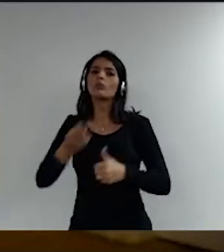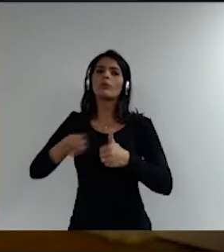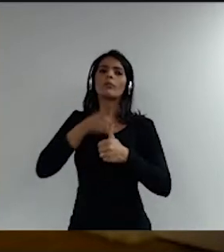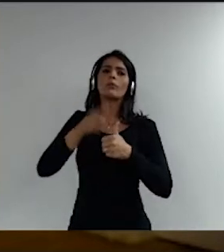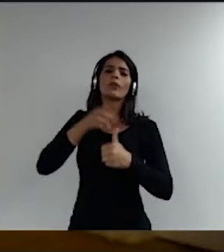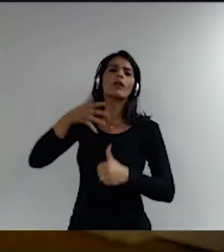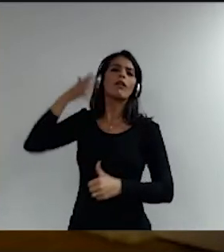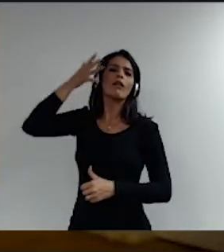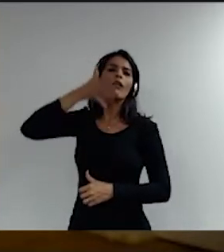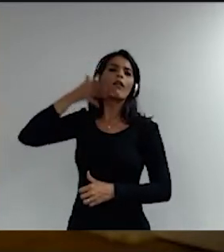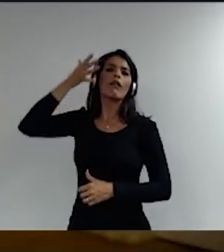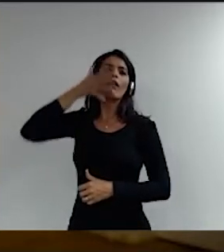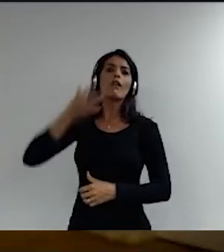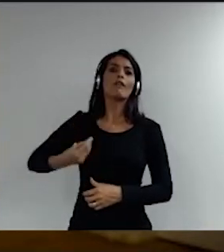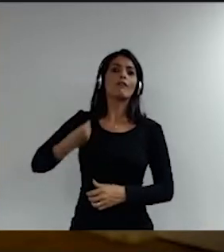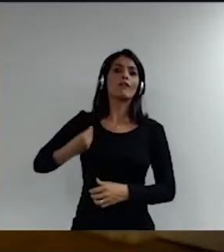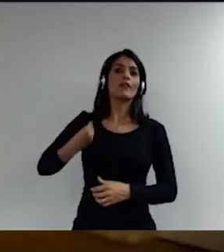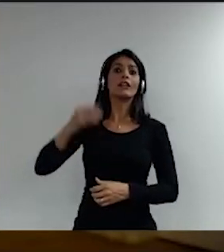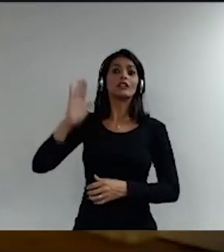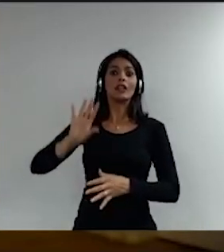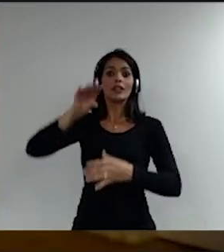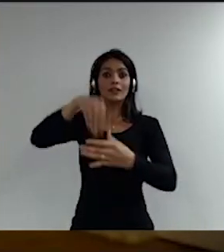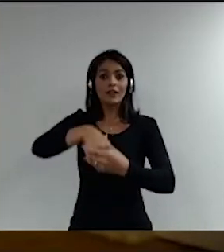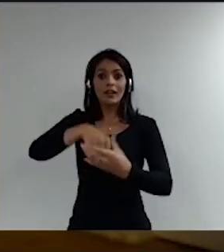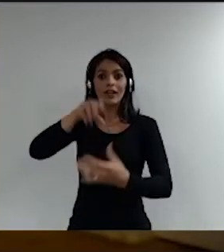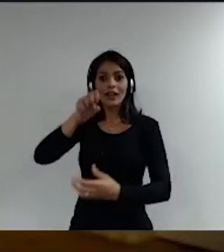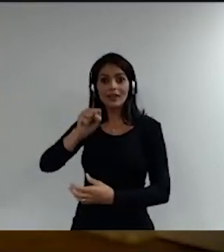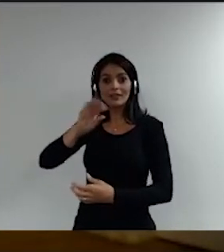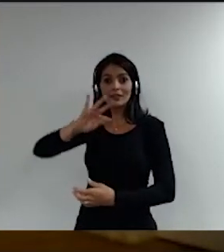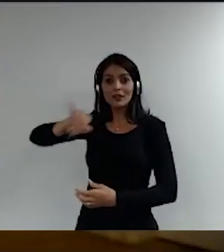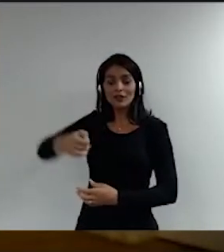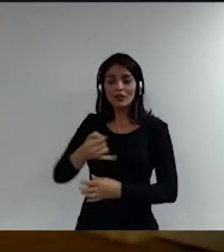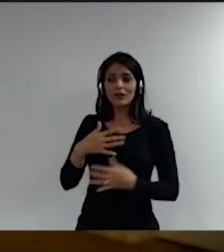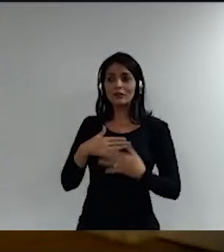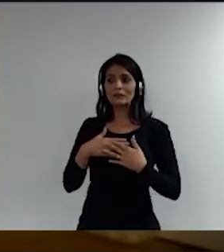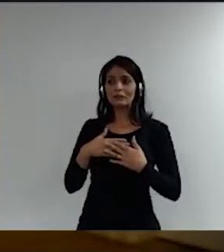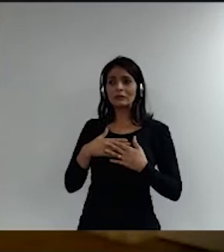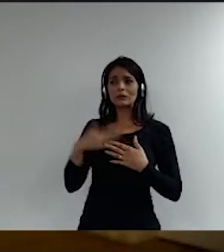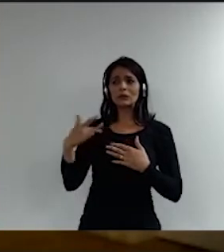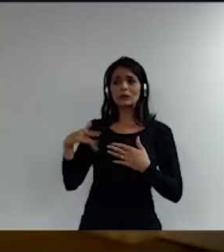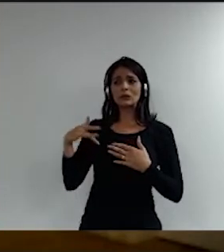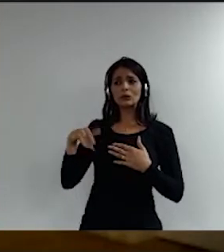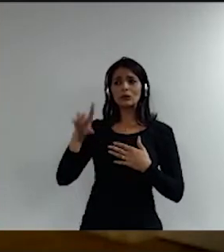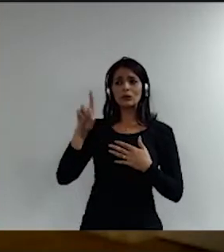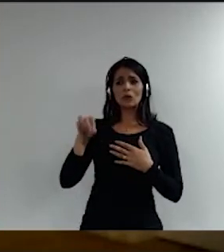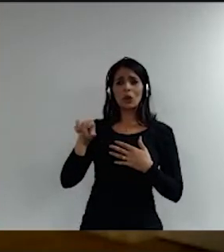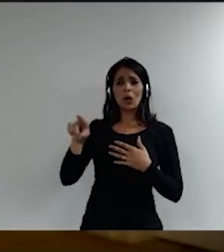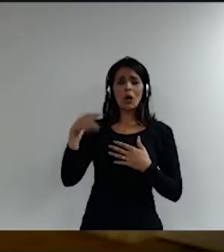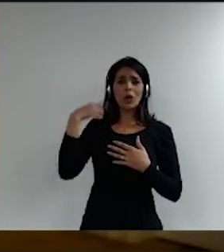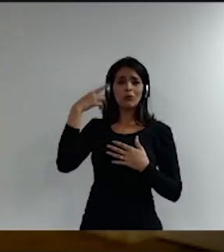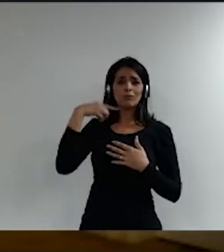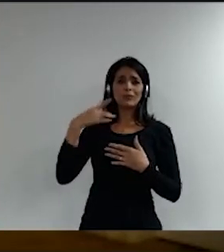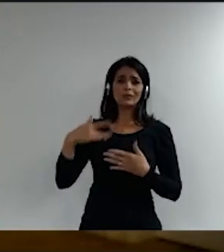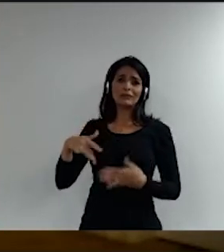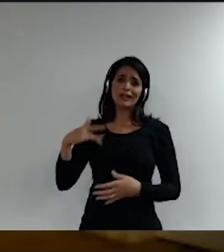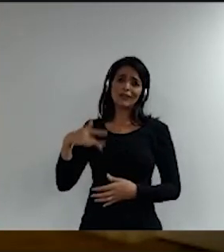dele na vida, e já é no STJ, eu já fico tremendo de dó do advogado.